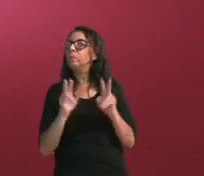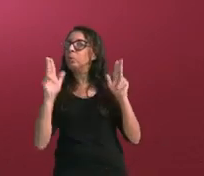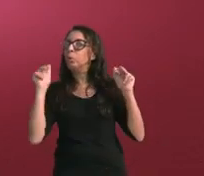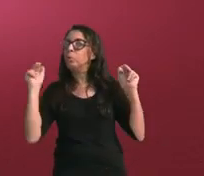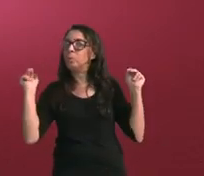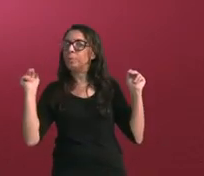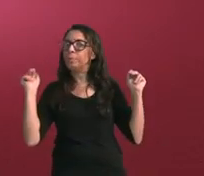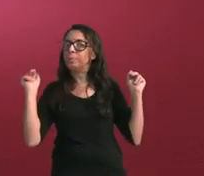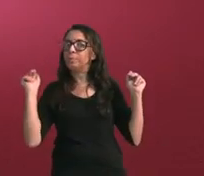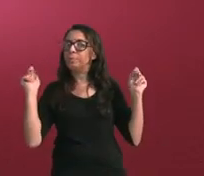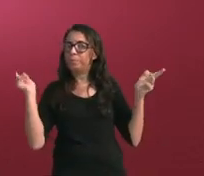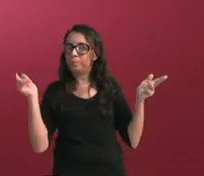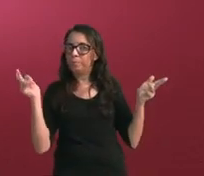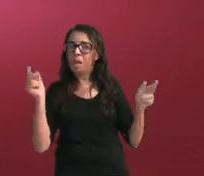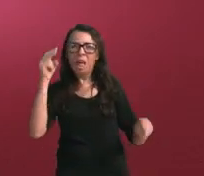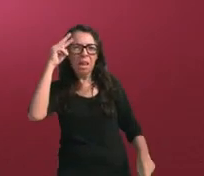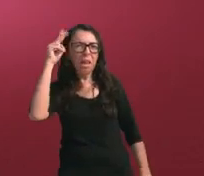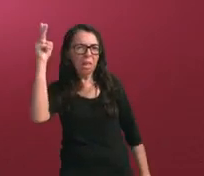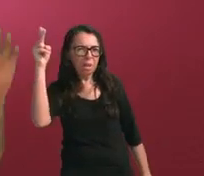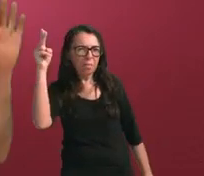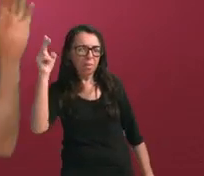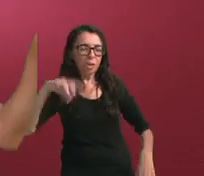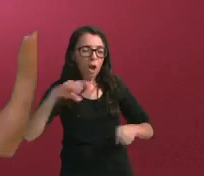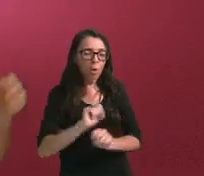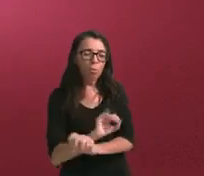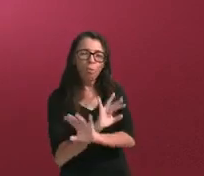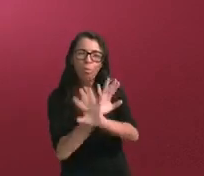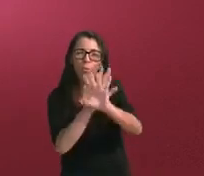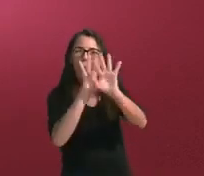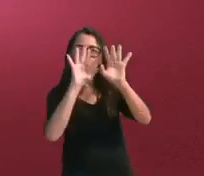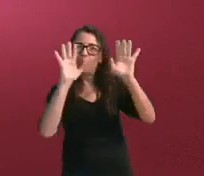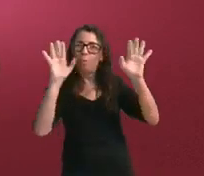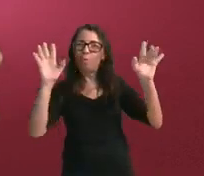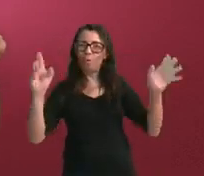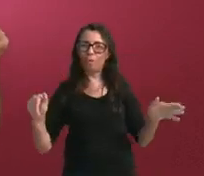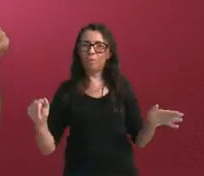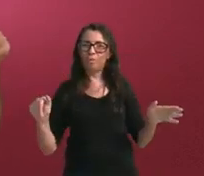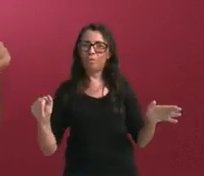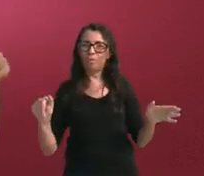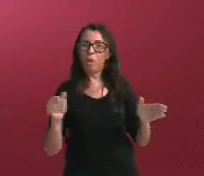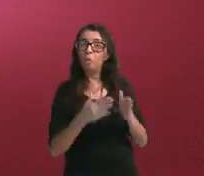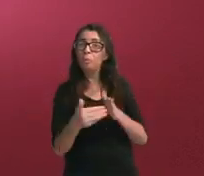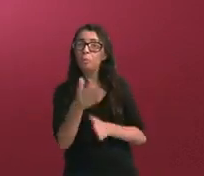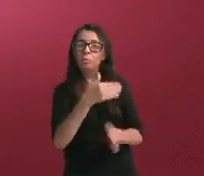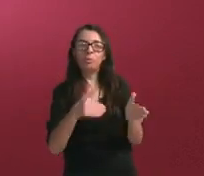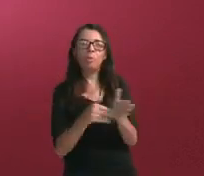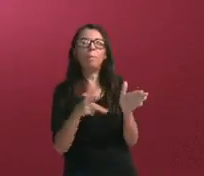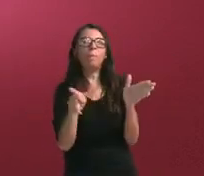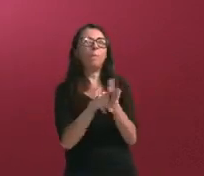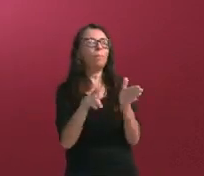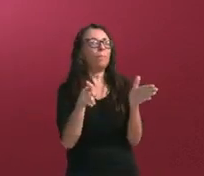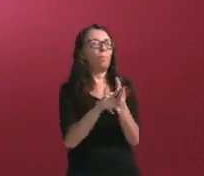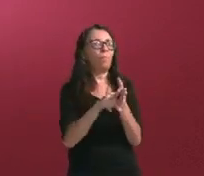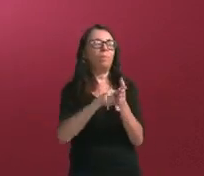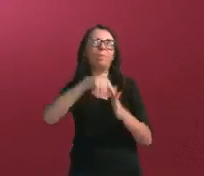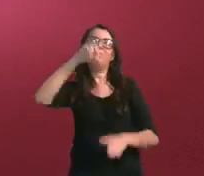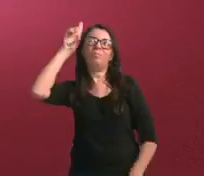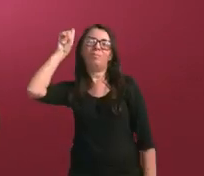nós devemos dar glória? A Deus. Continuamos nos humilhando na presença de Deus